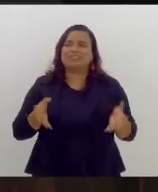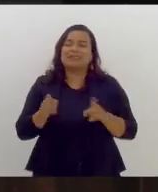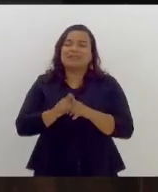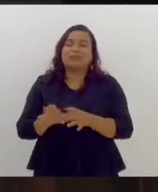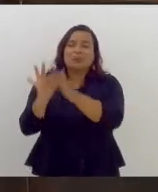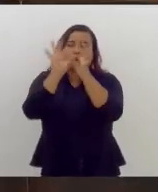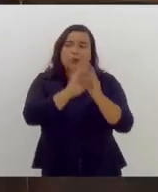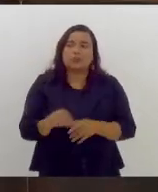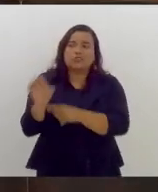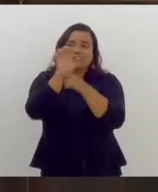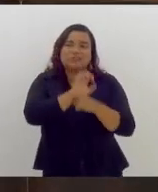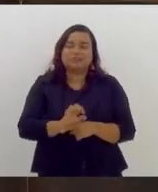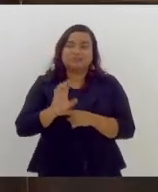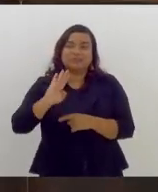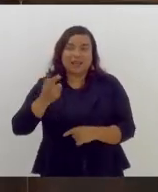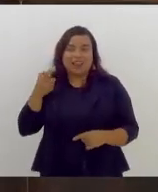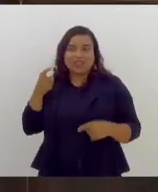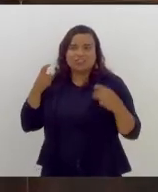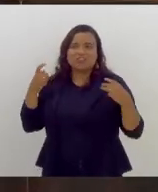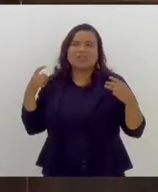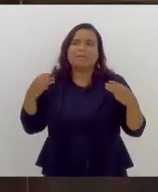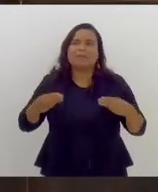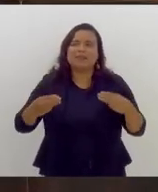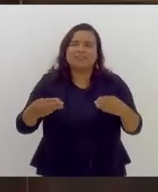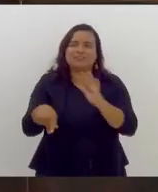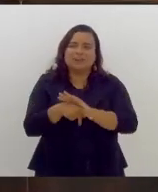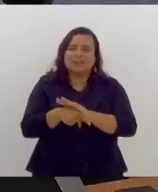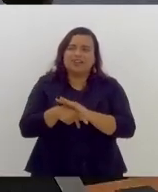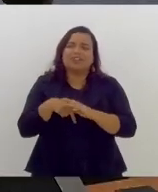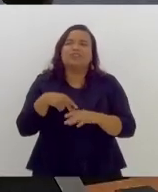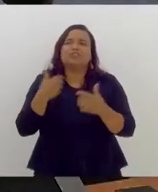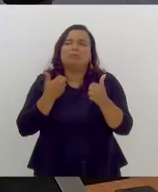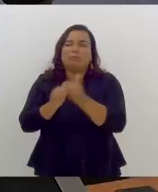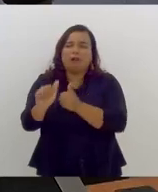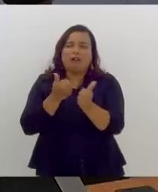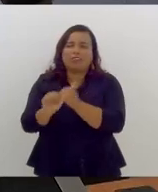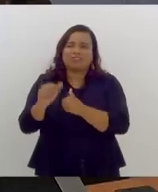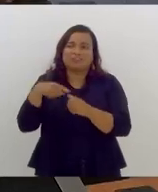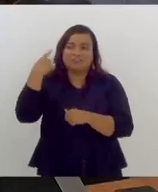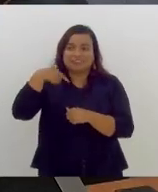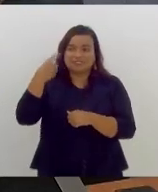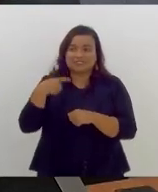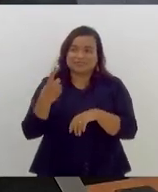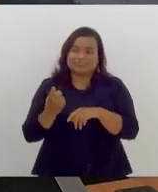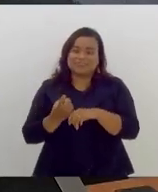União, ex-ministro do Esporte, querido amigo, advogado, doutor Leandro Cruz. Obrigado, irmão.